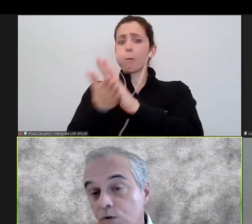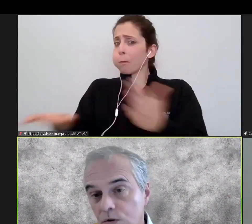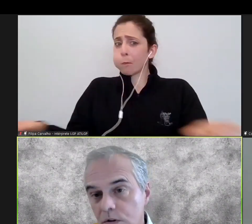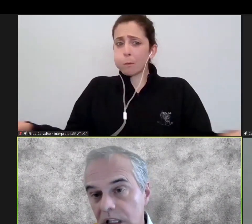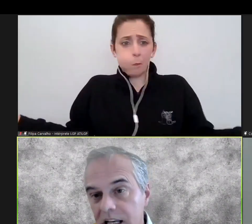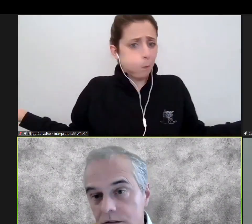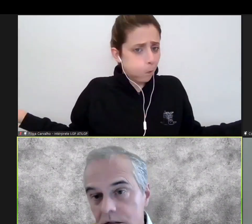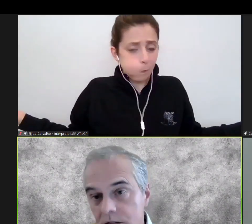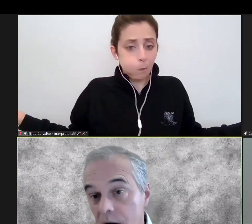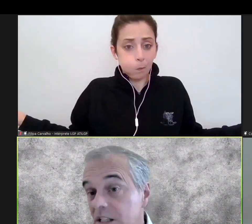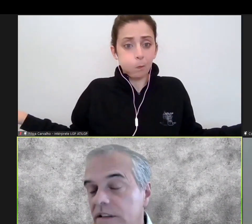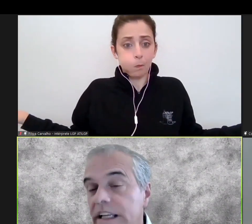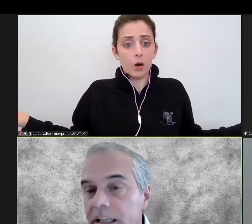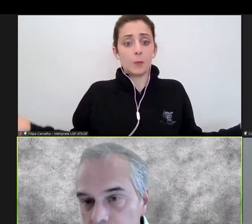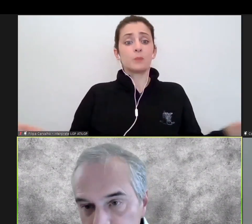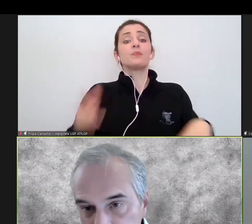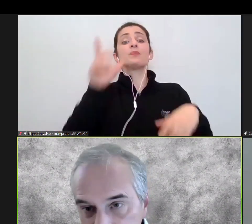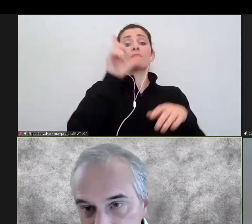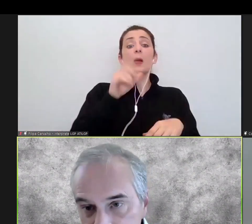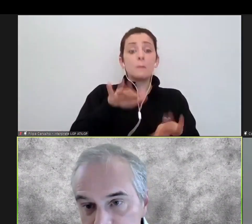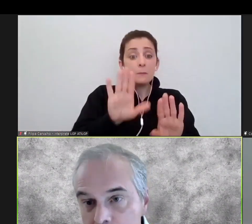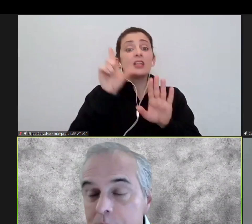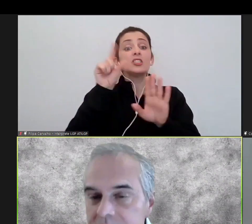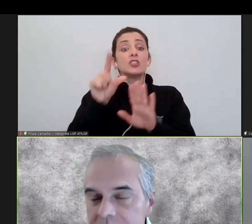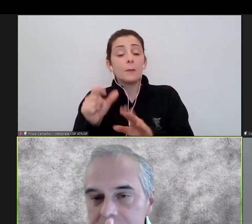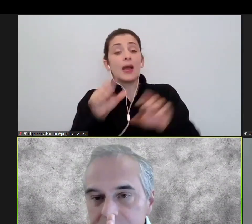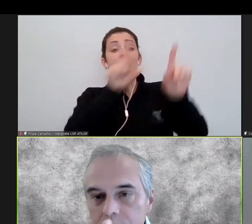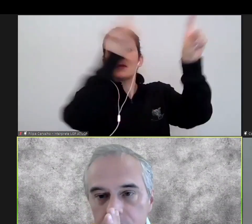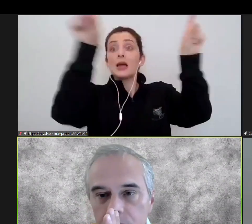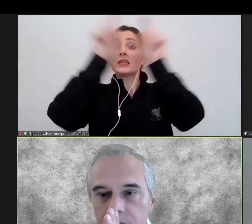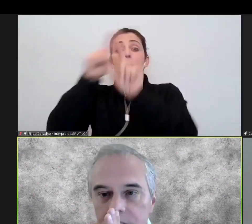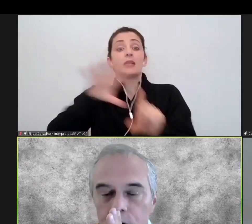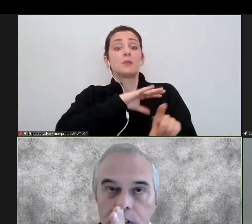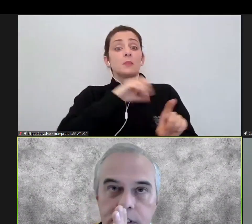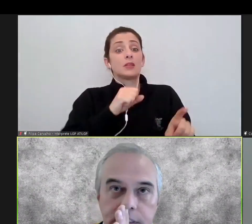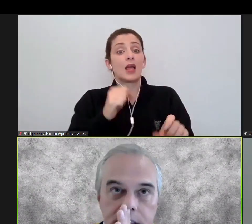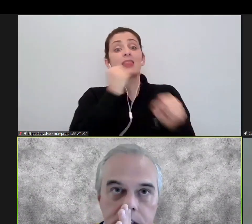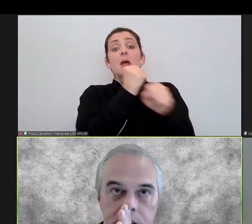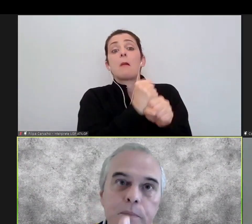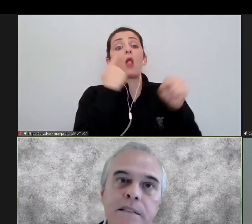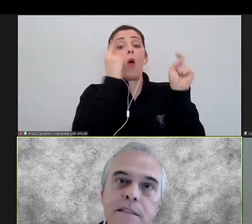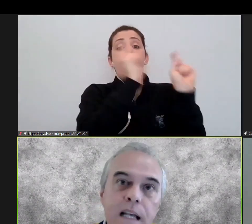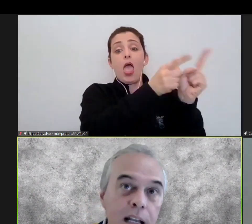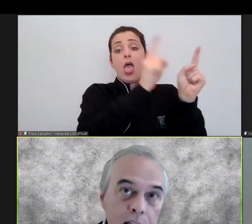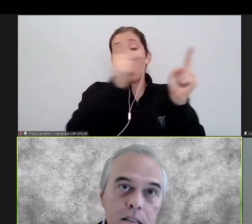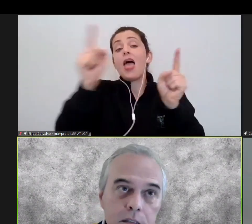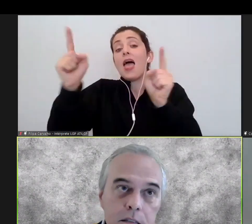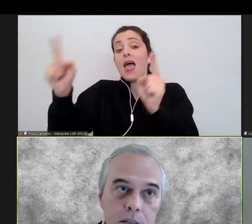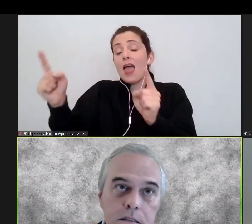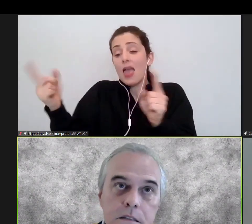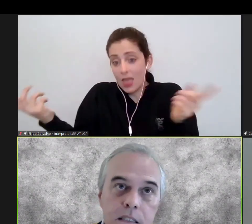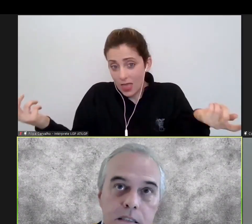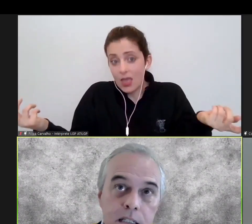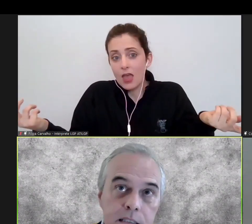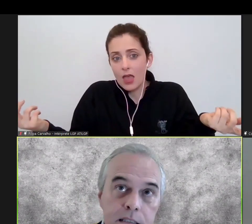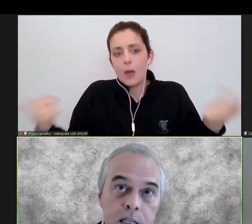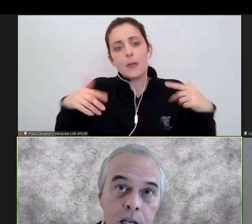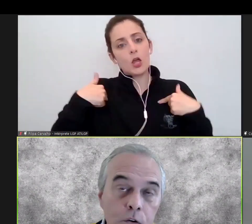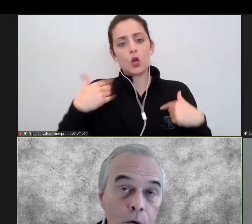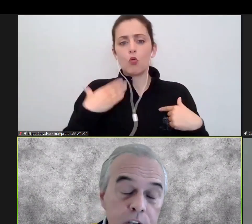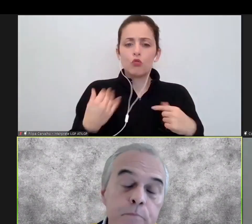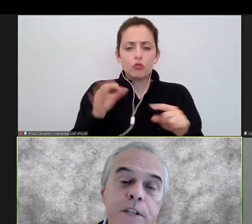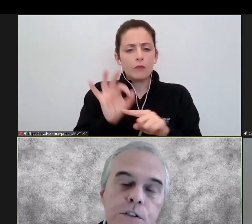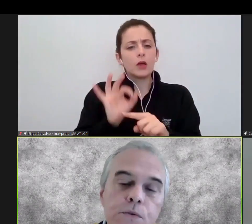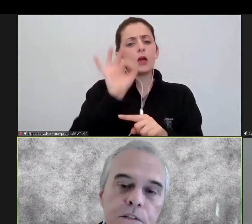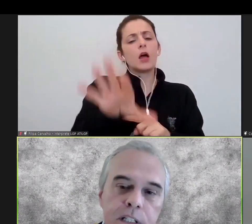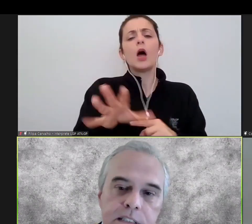que o outro lado também só tem aquilo a oferecer. Mas a questão que eu gostaria de pensar e de trazer é assim: